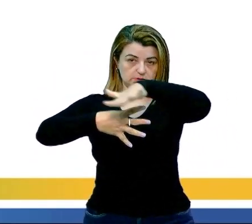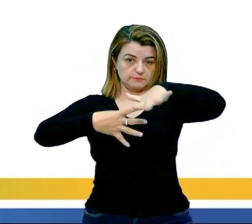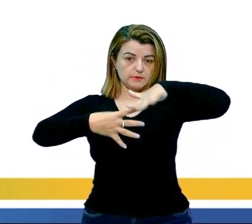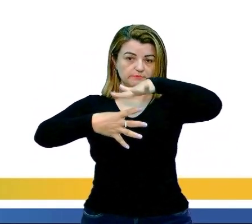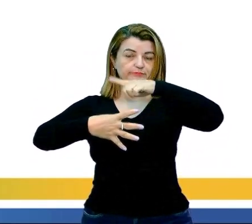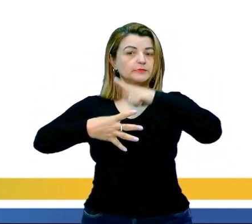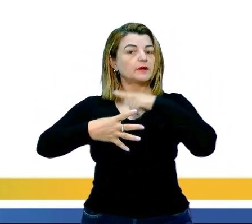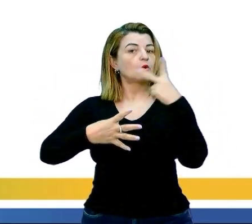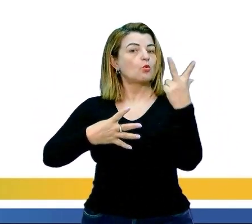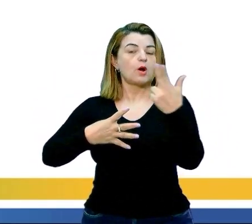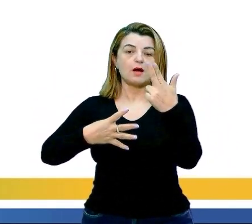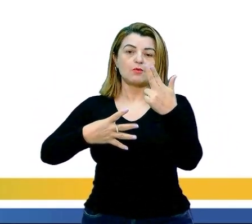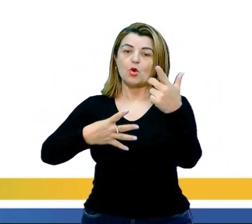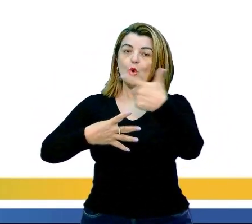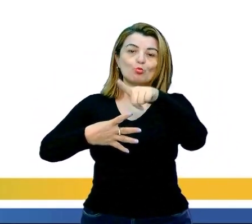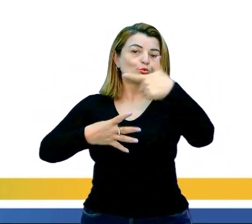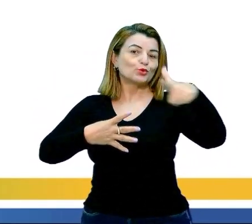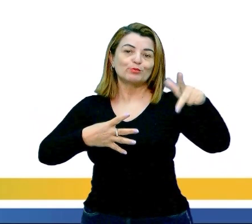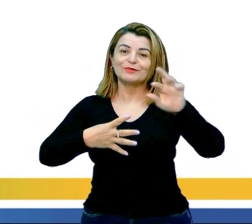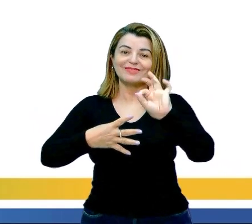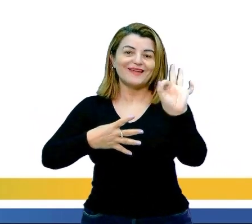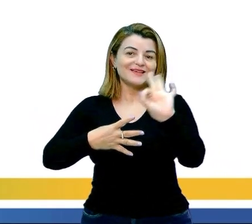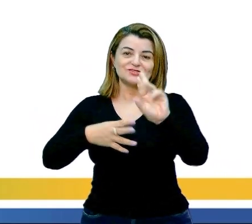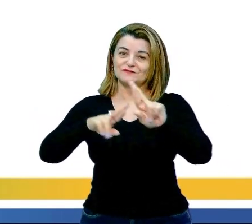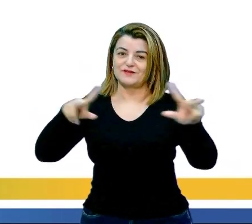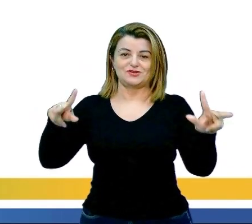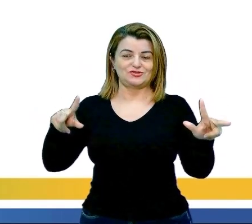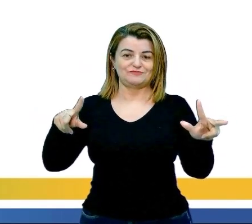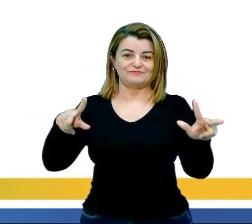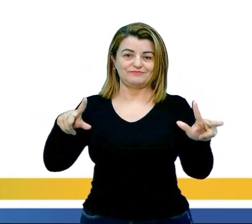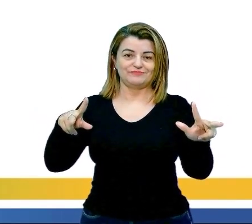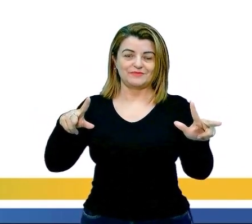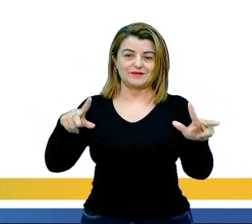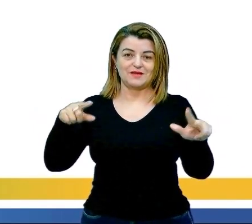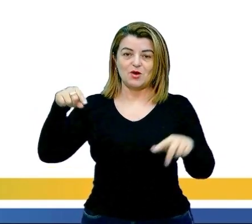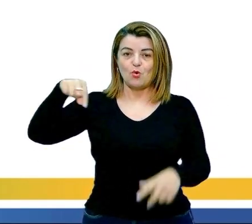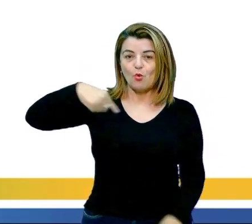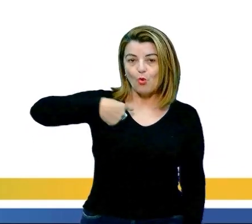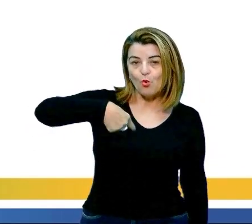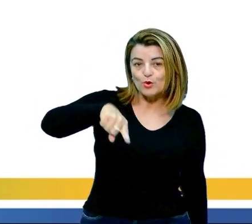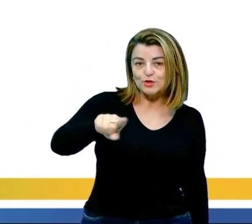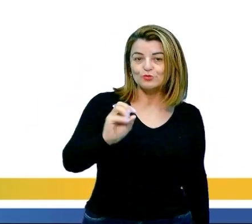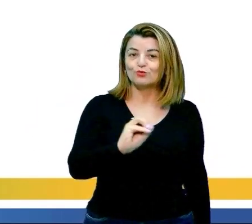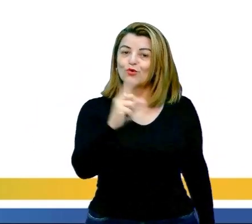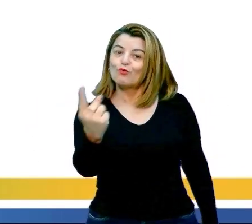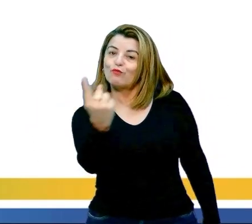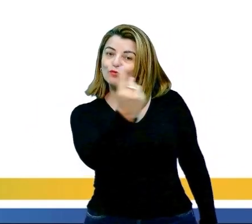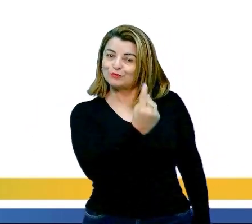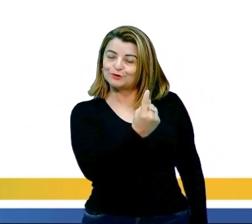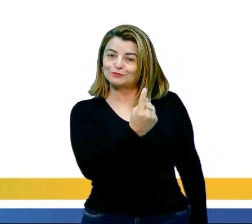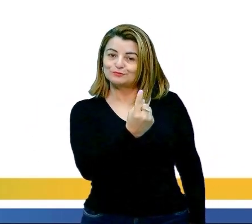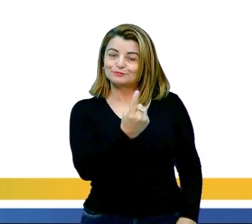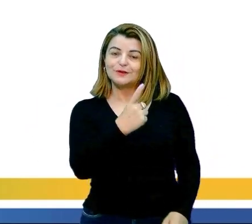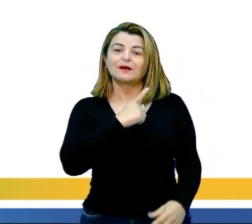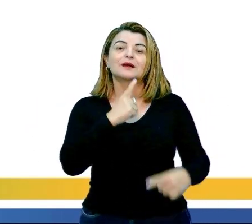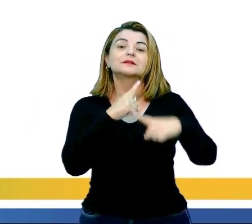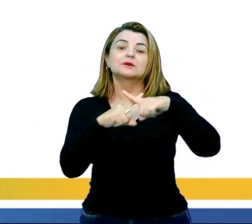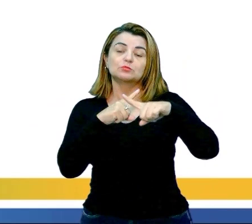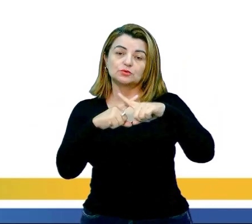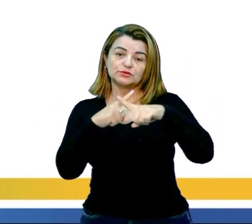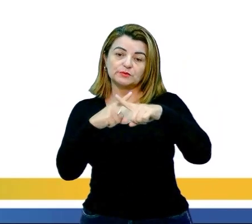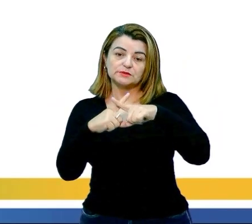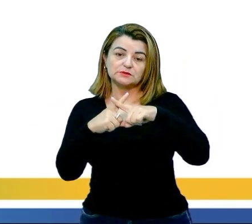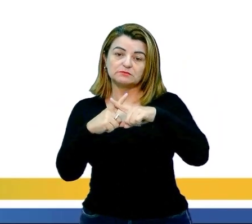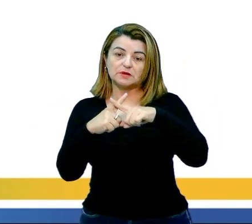ó. Não temos nada de diferente. Ou indo ou voltando. Tudo bem? Então as multiplicações